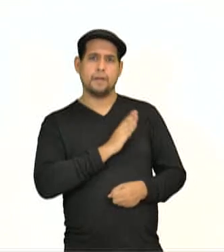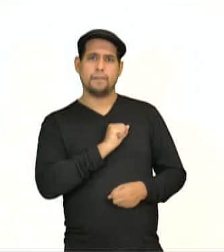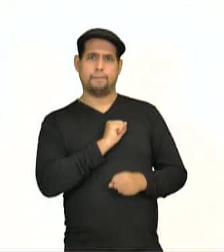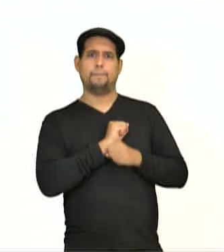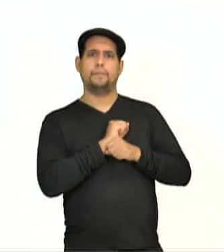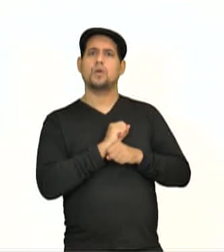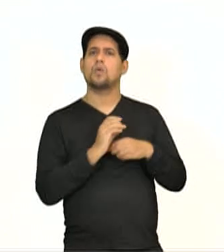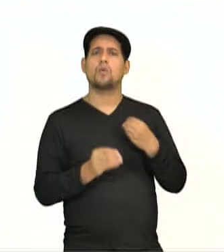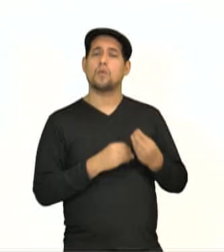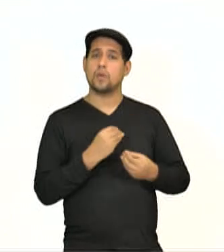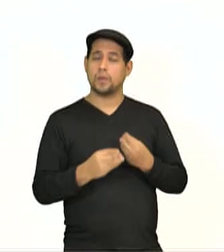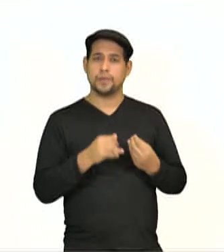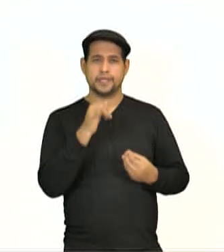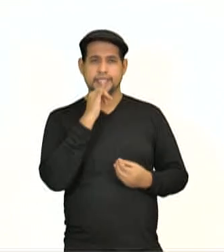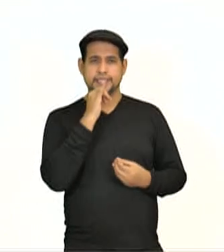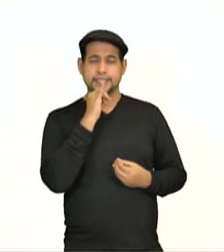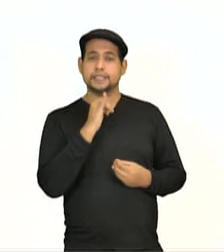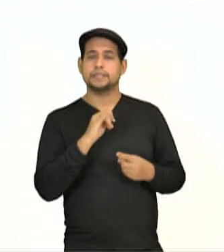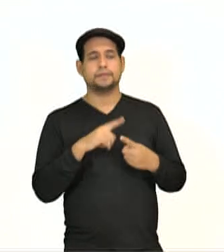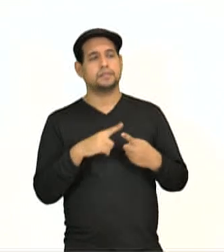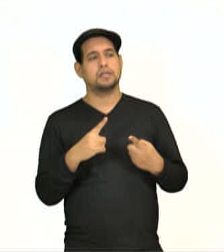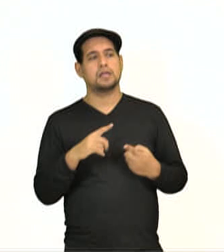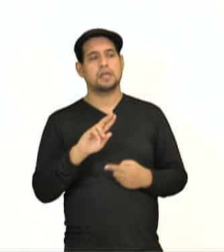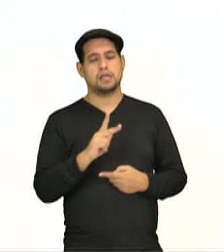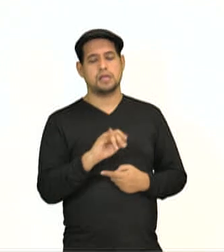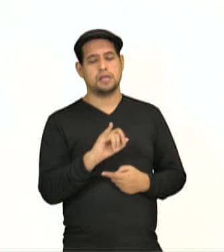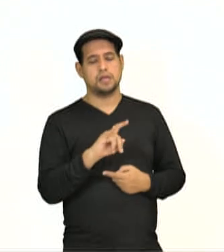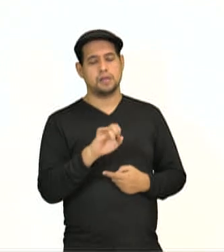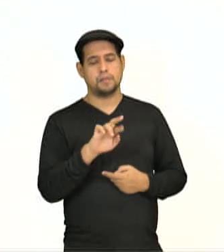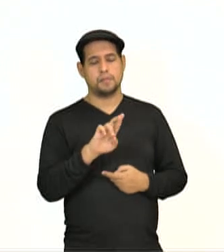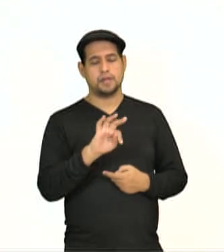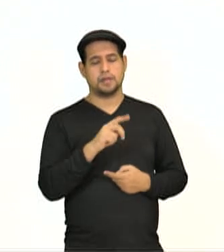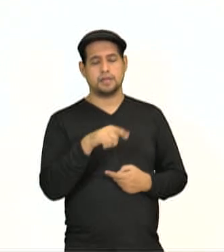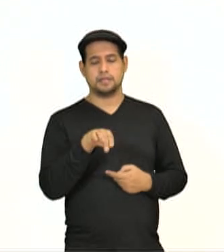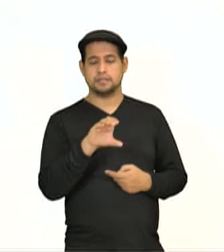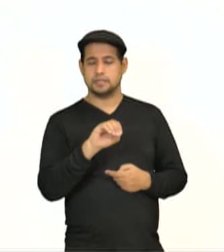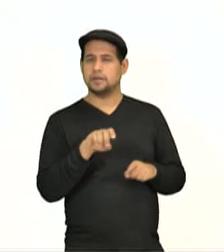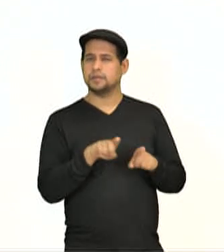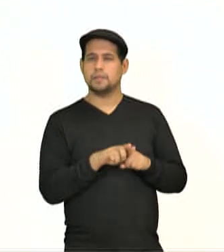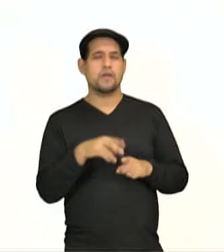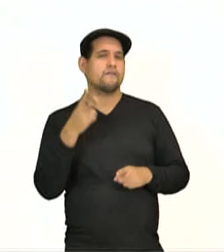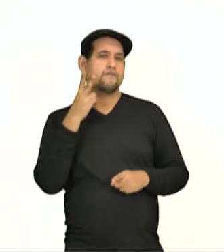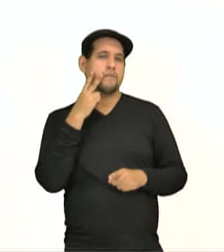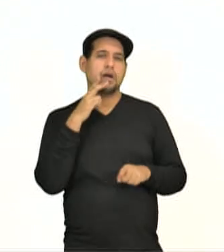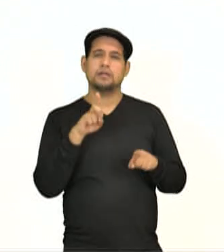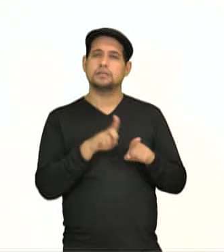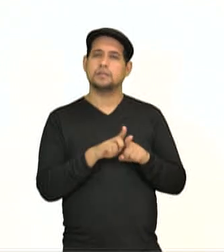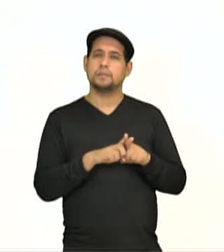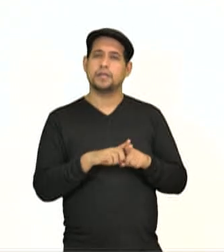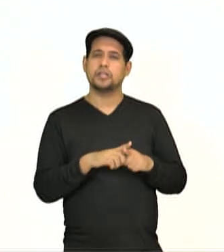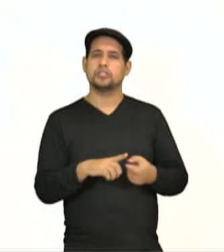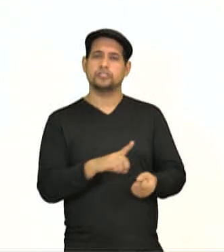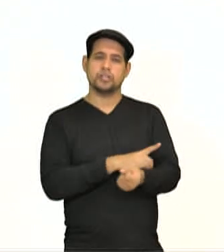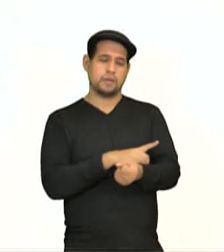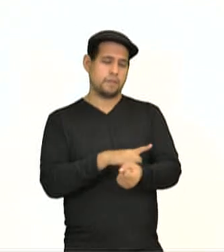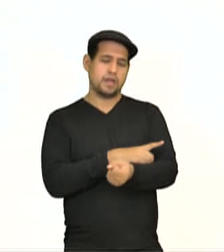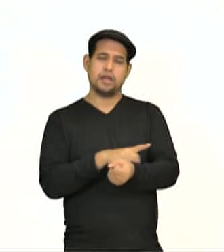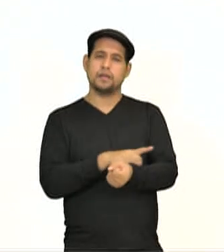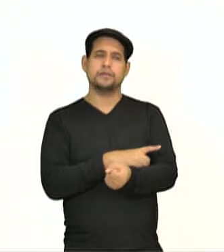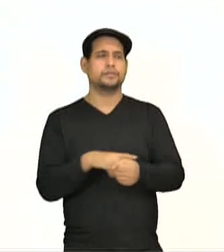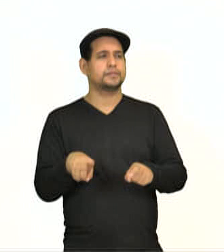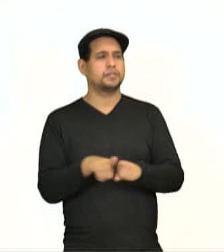aqui, fatores de risco como hipertensão arterial, tabagismo, diabetes